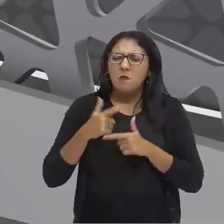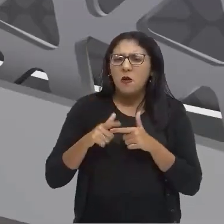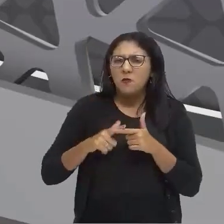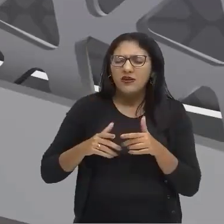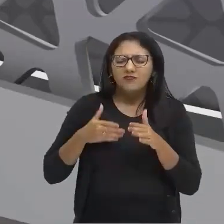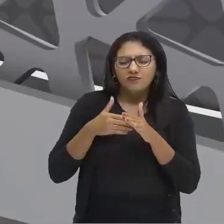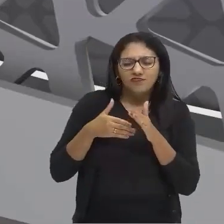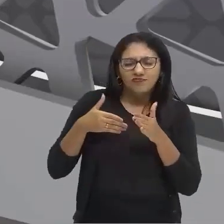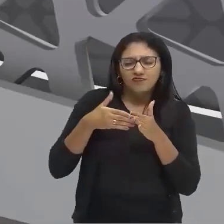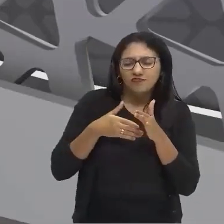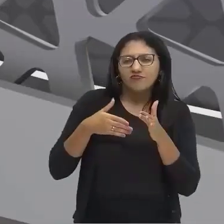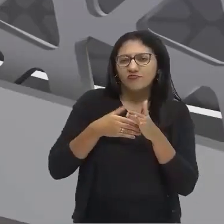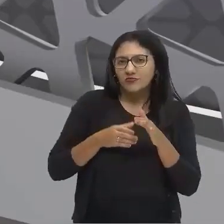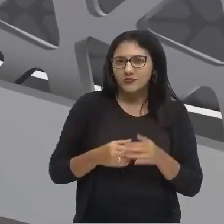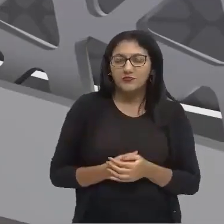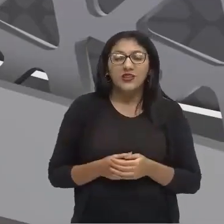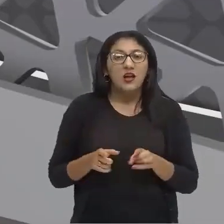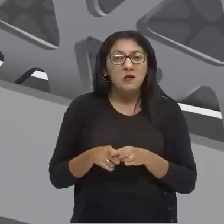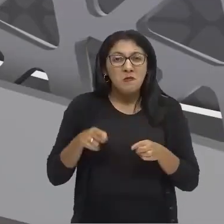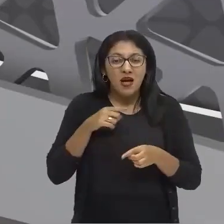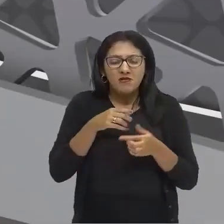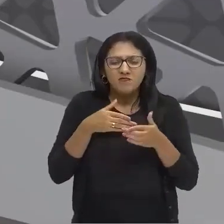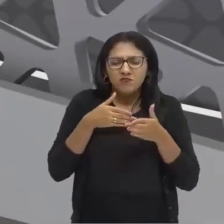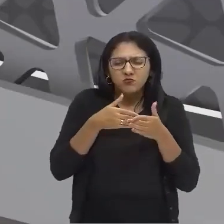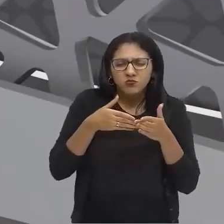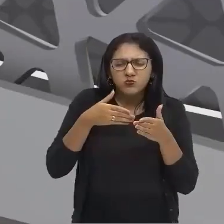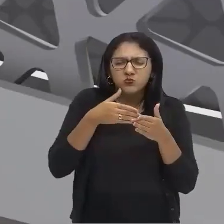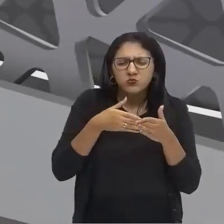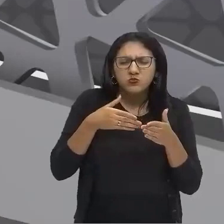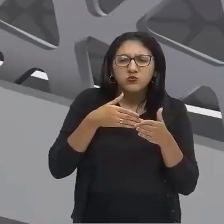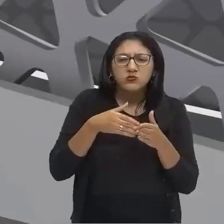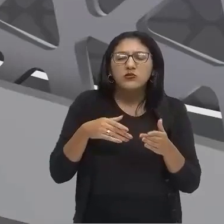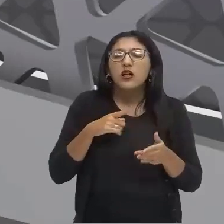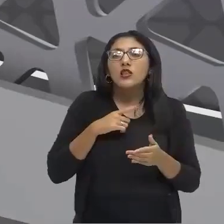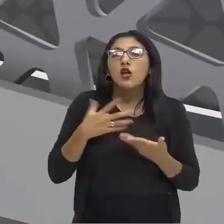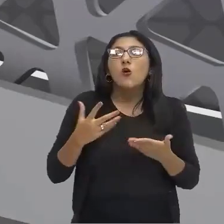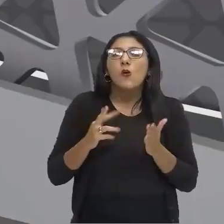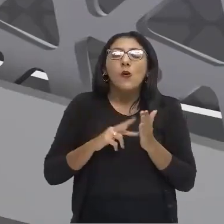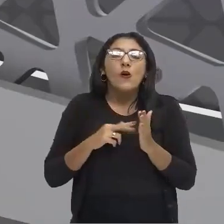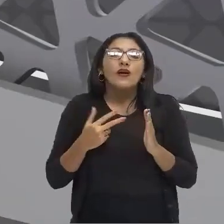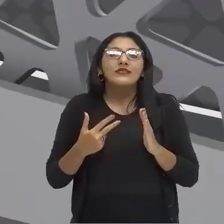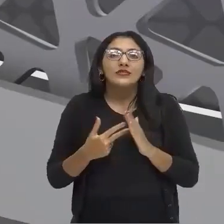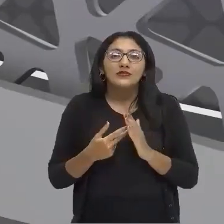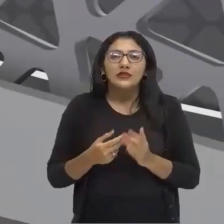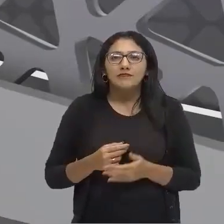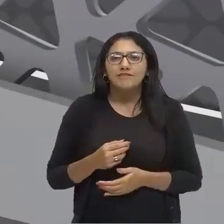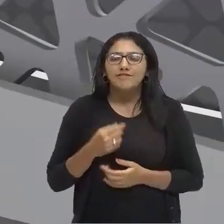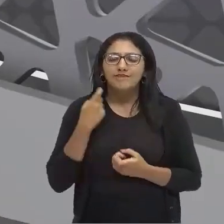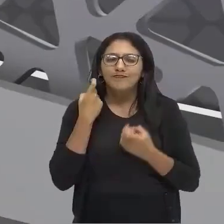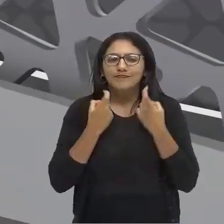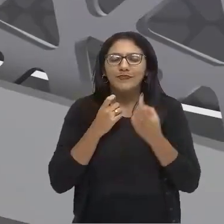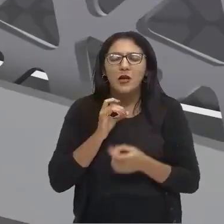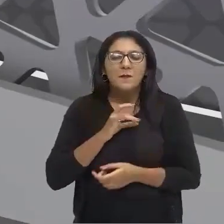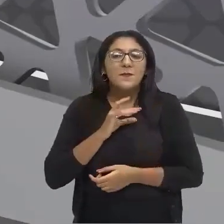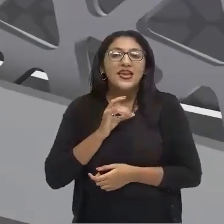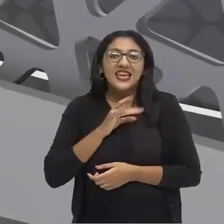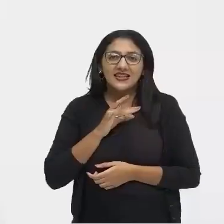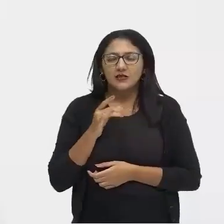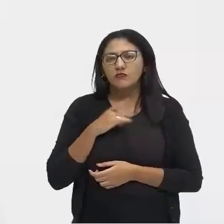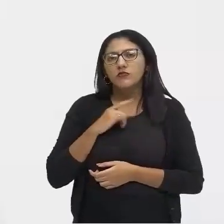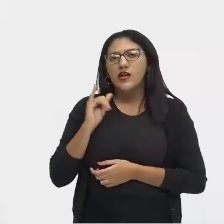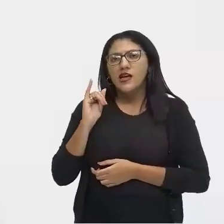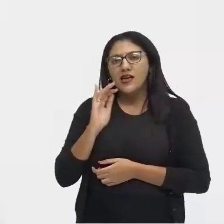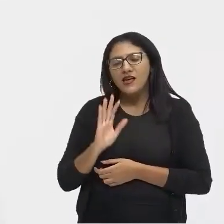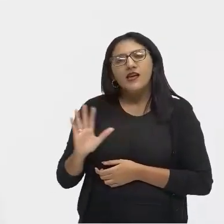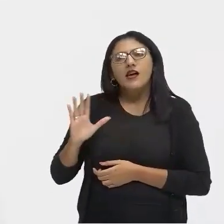certo? Mas esses obstáculos, às vezes, nos causam o quê? Nos causam medo. E aí eu trouxe uma imagem para